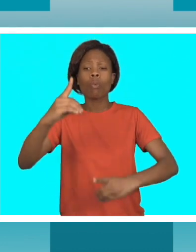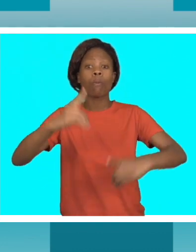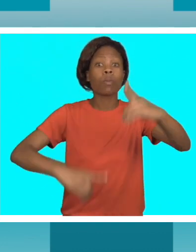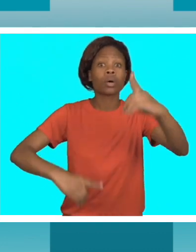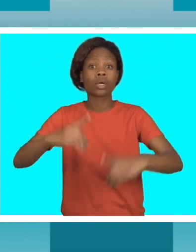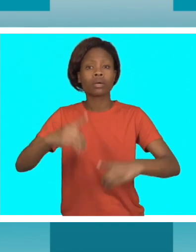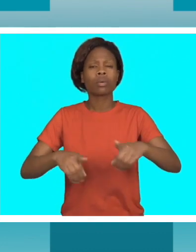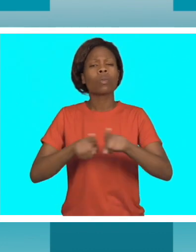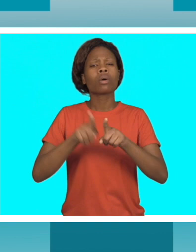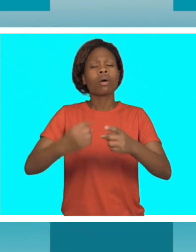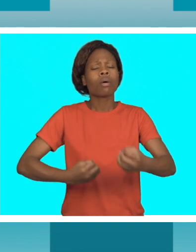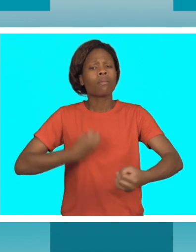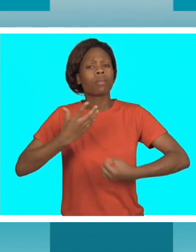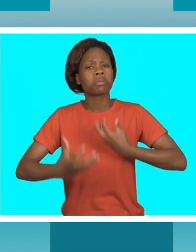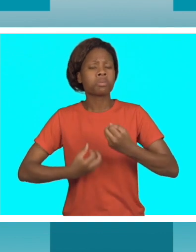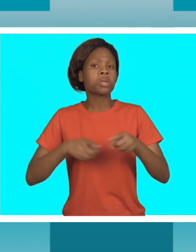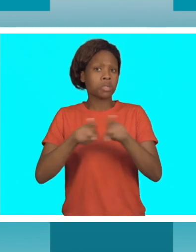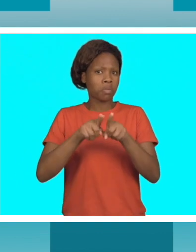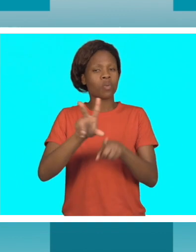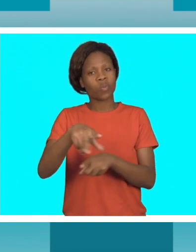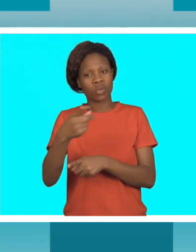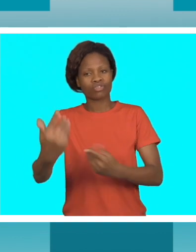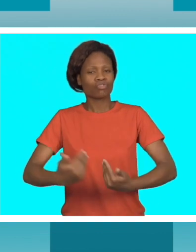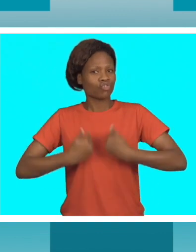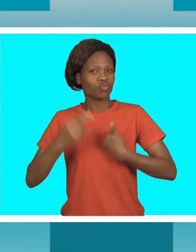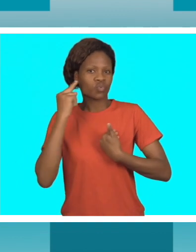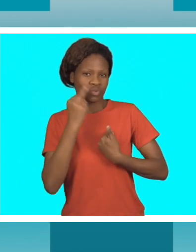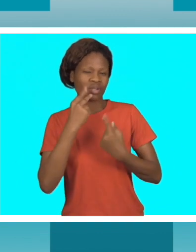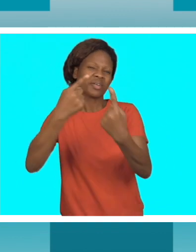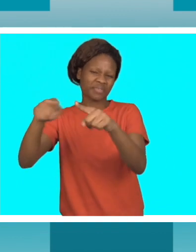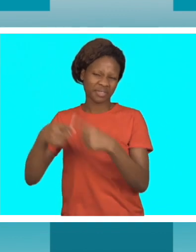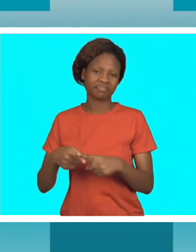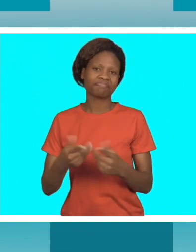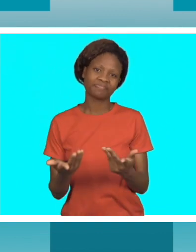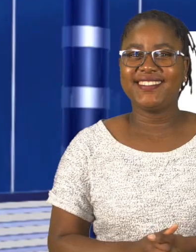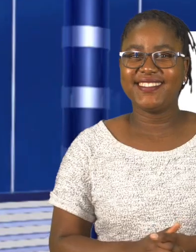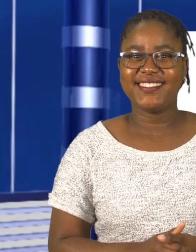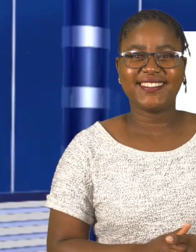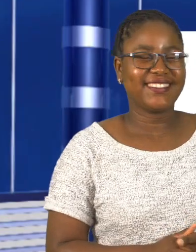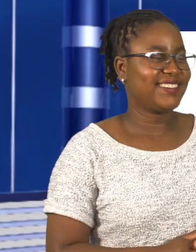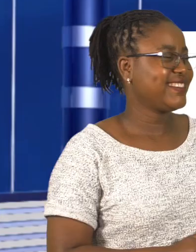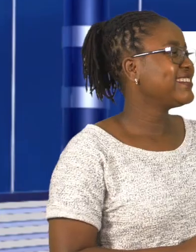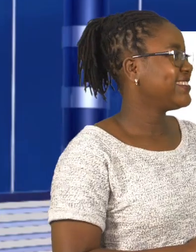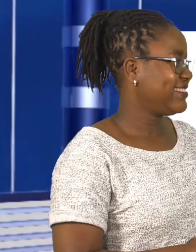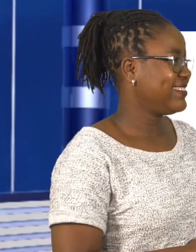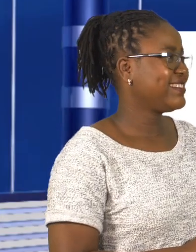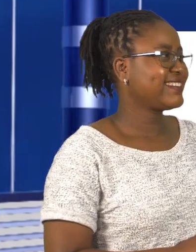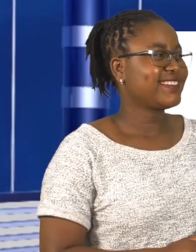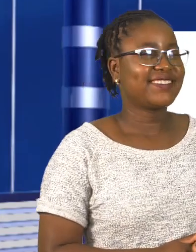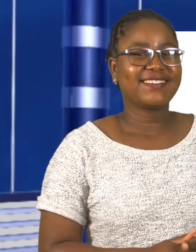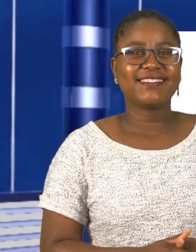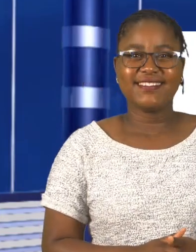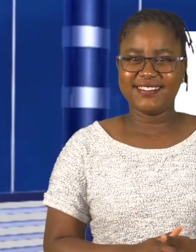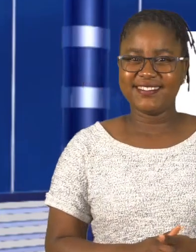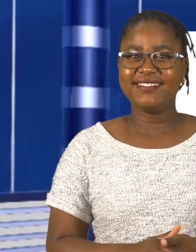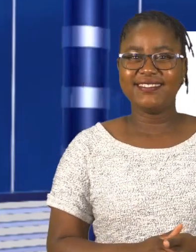antologia poética do jovem surdo-britânico Raymond Antrobus. Da literatura, passemos ao